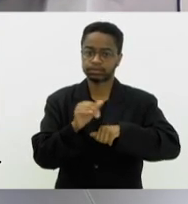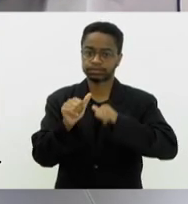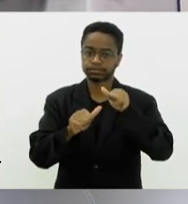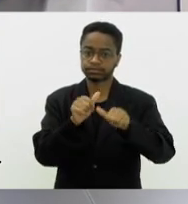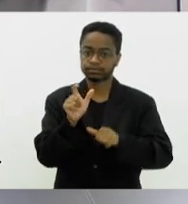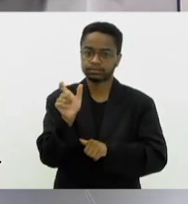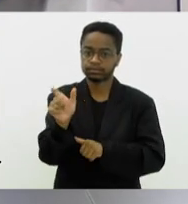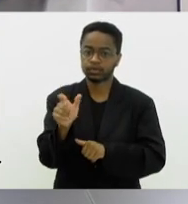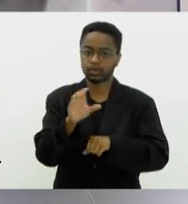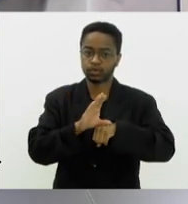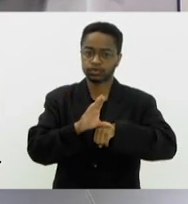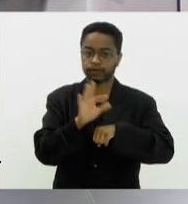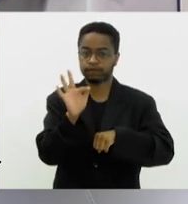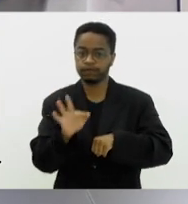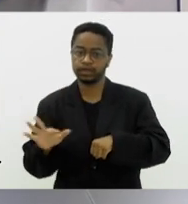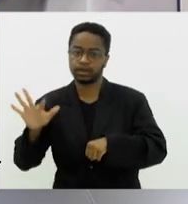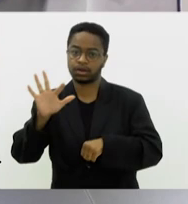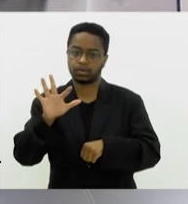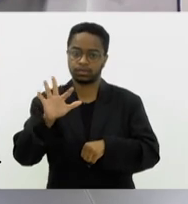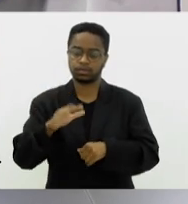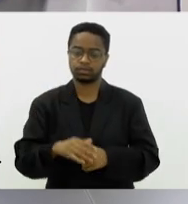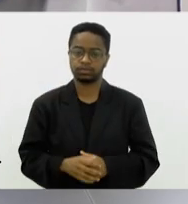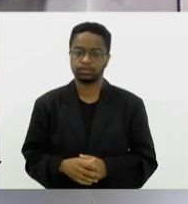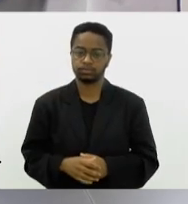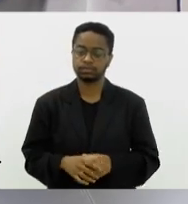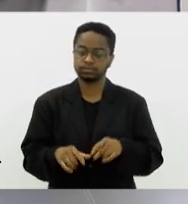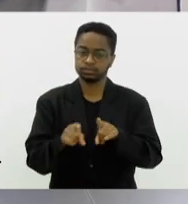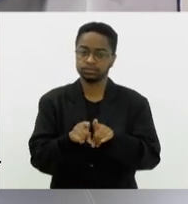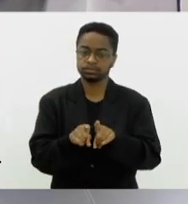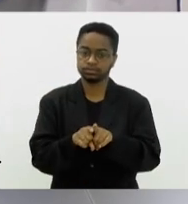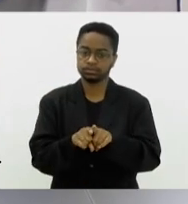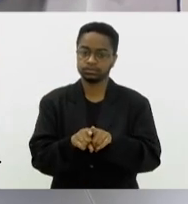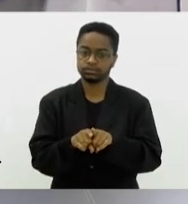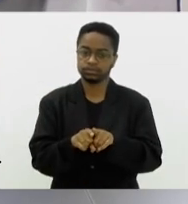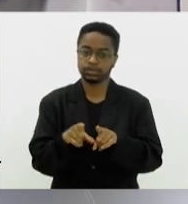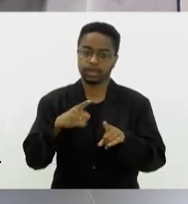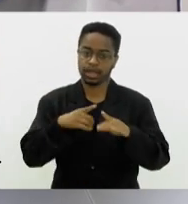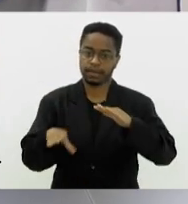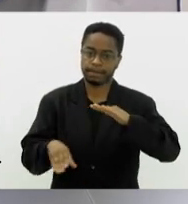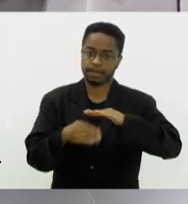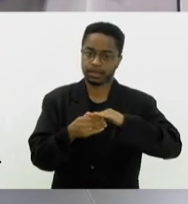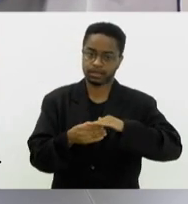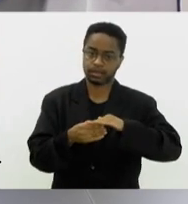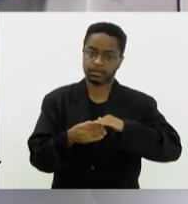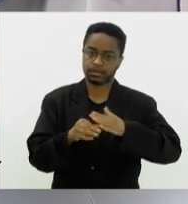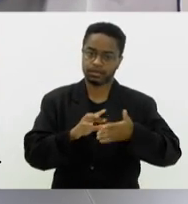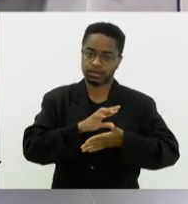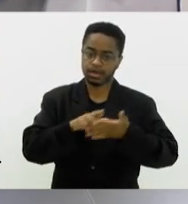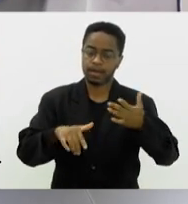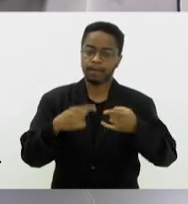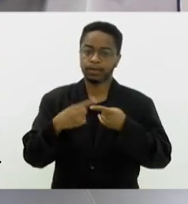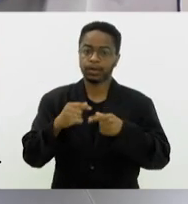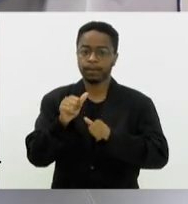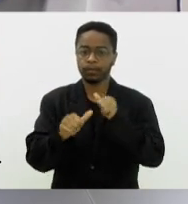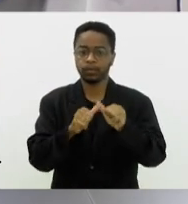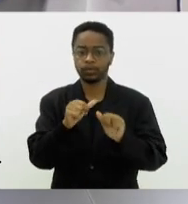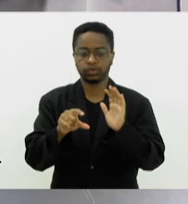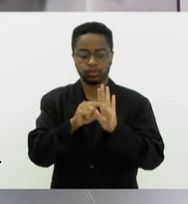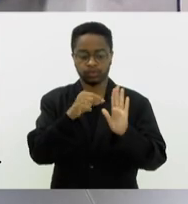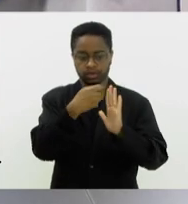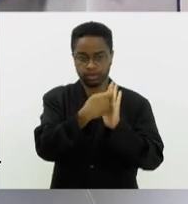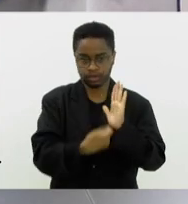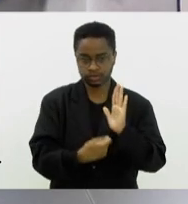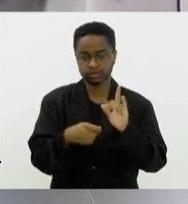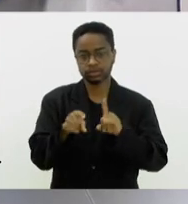Constituição Federal. É na justificativa também. E mudando também, então é com emendas, porque altera a emenda e altera